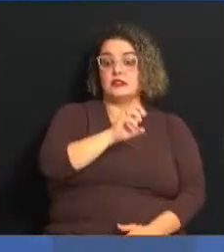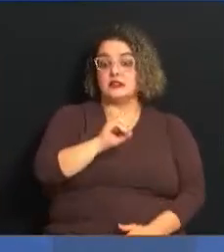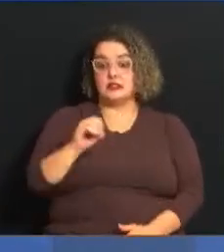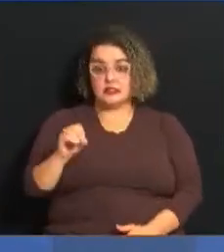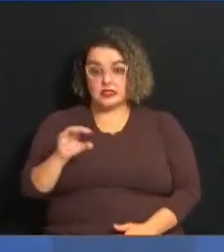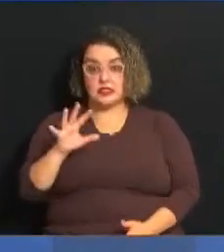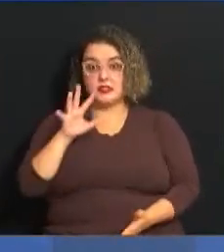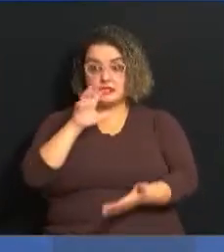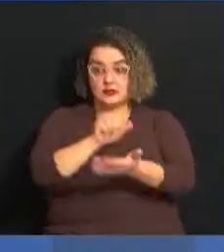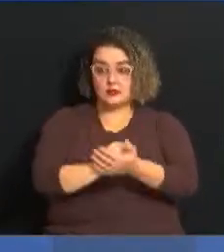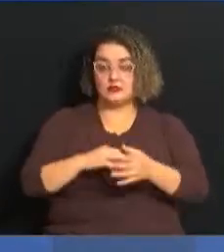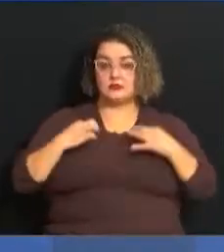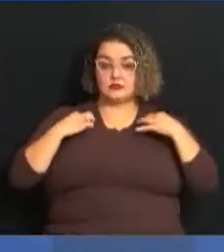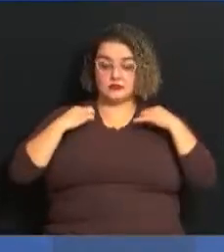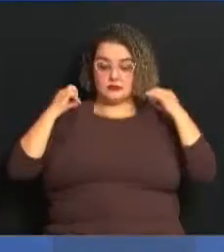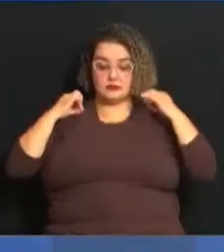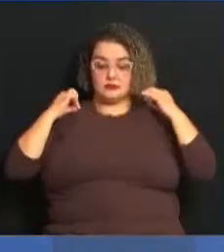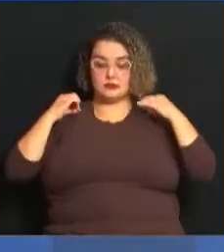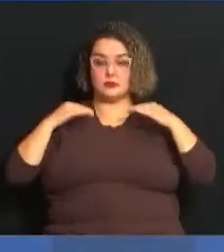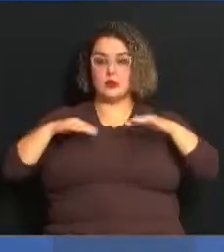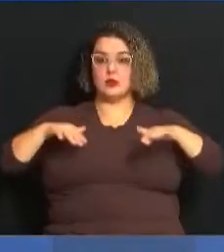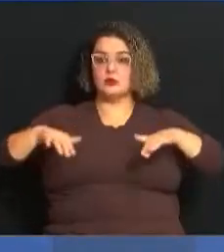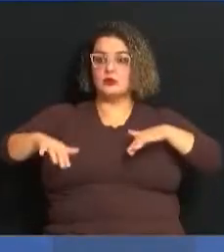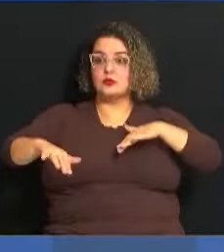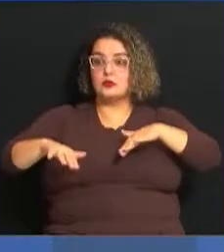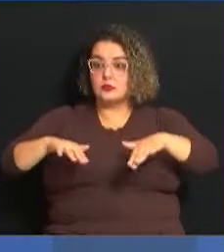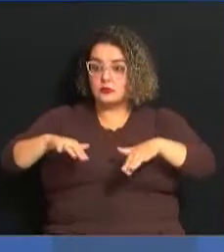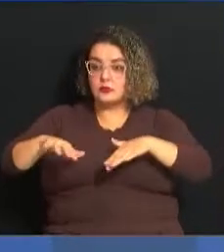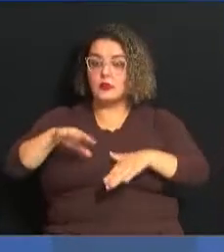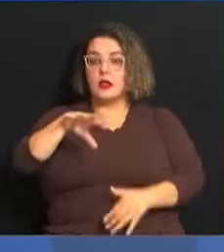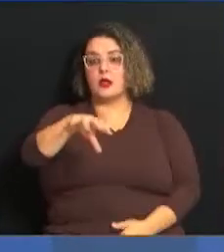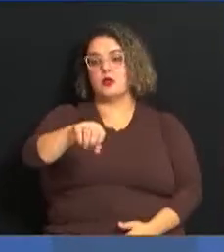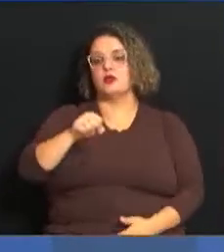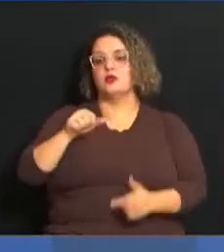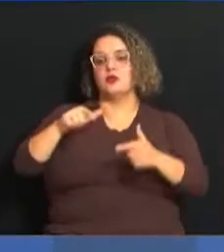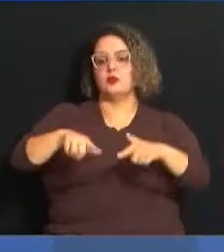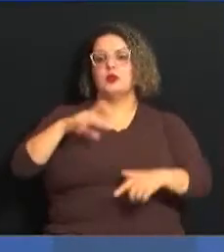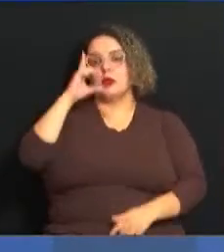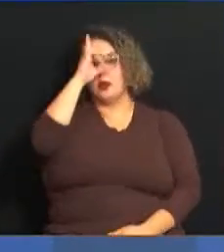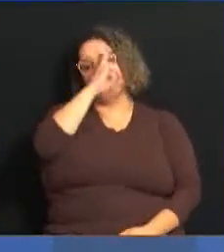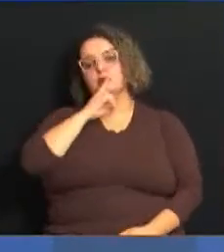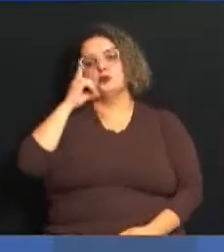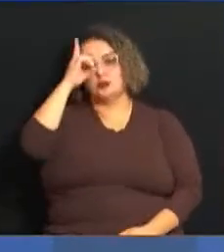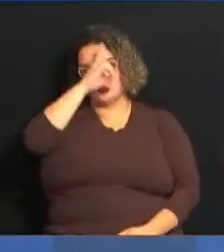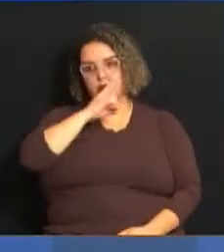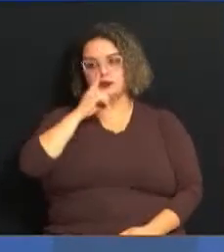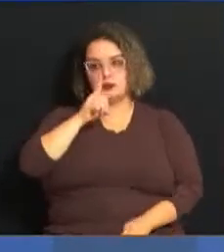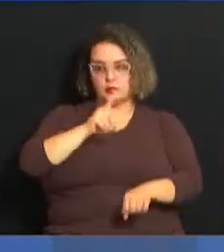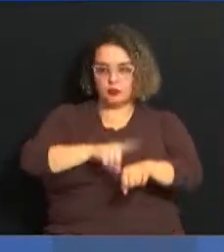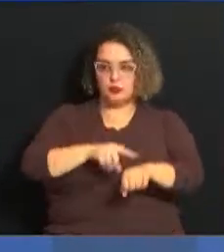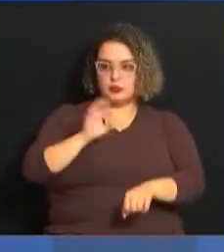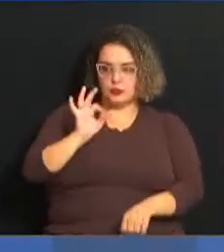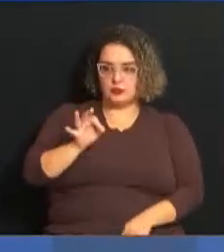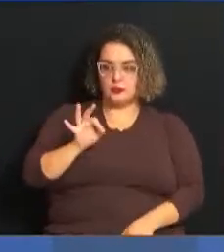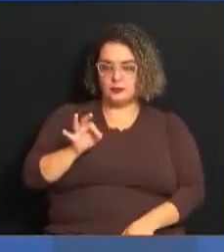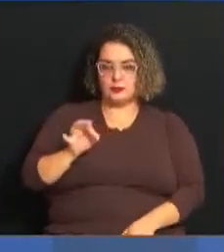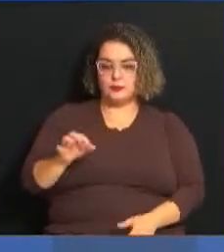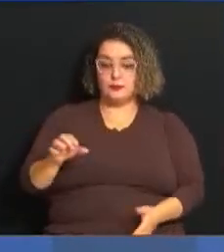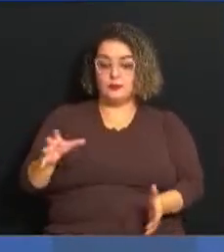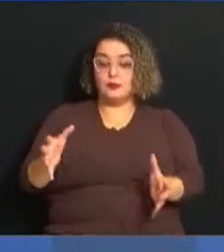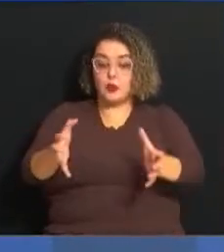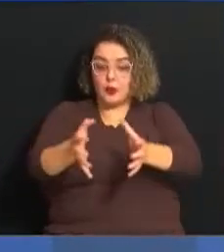uma camiseta do movimento que deve ser retirada lá no domingo, no local e no horário. A concentração, atenção,